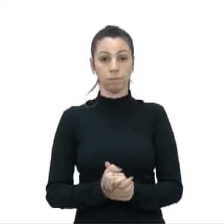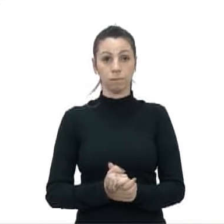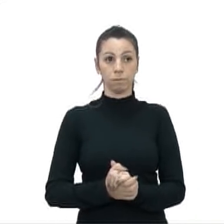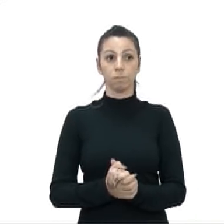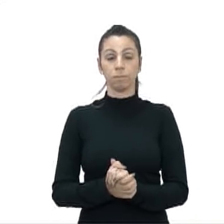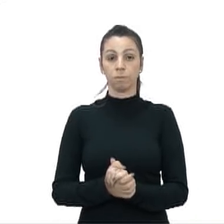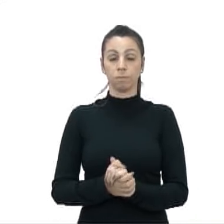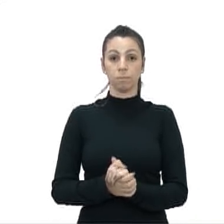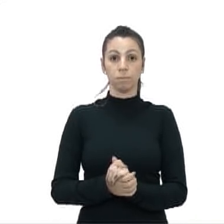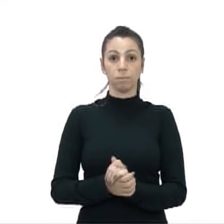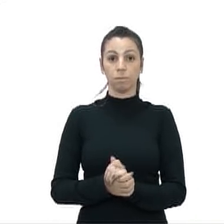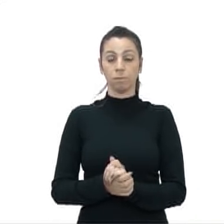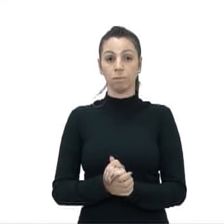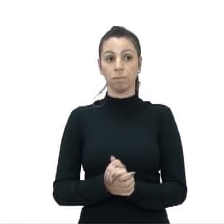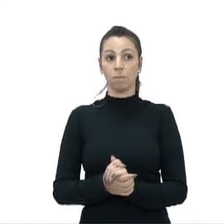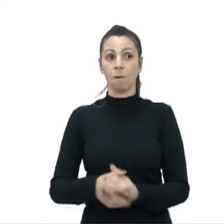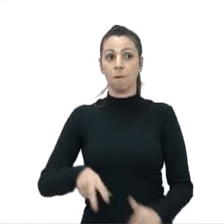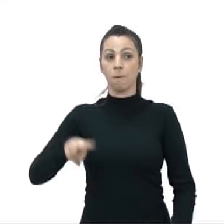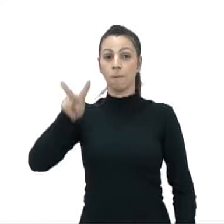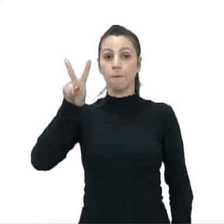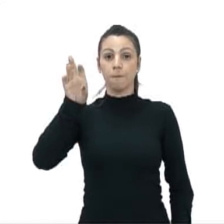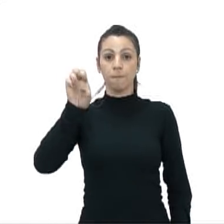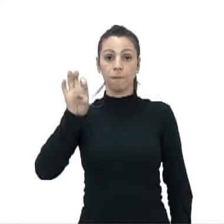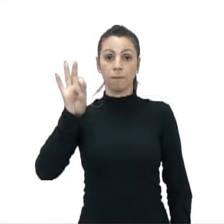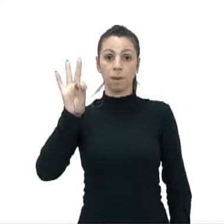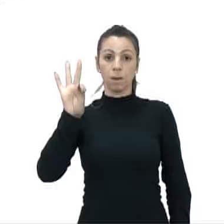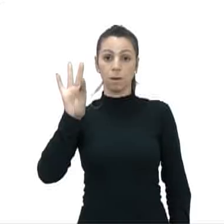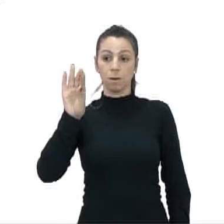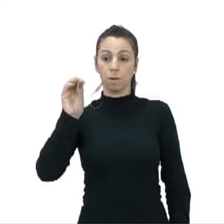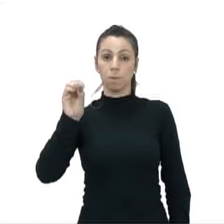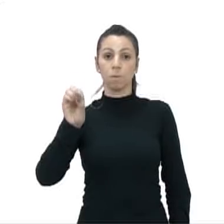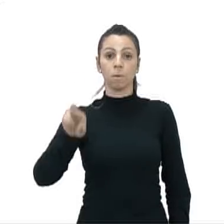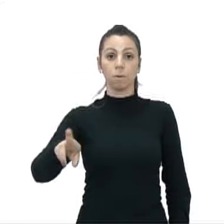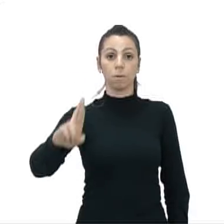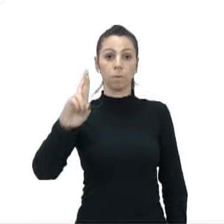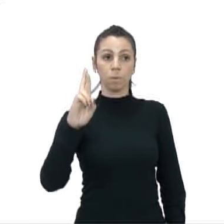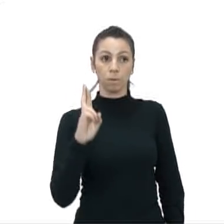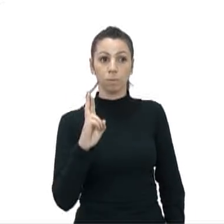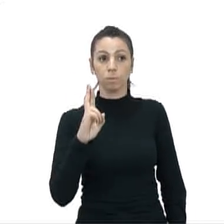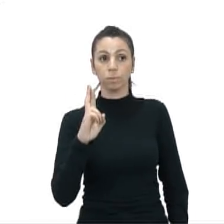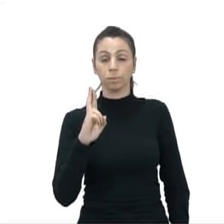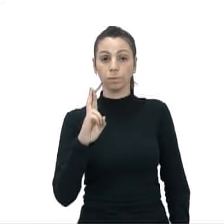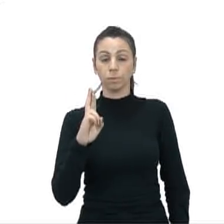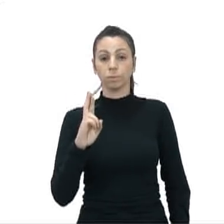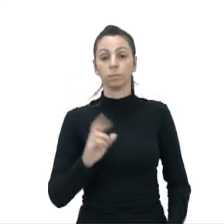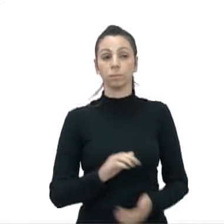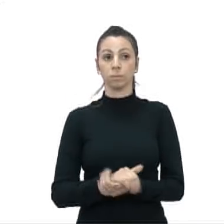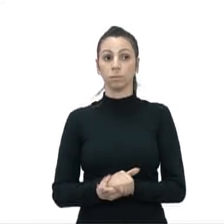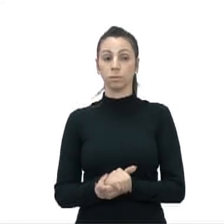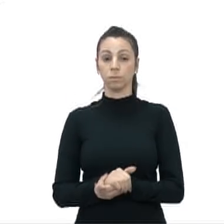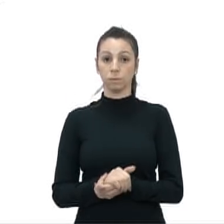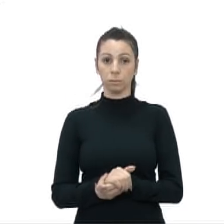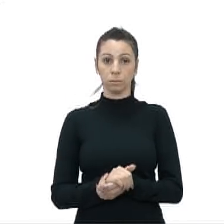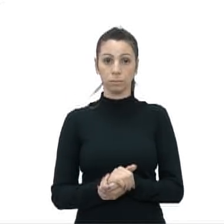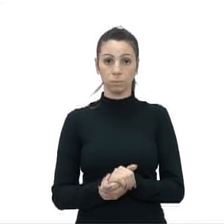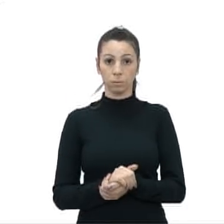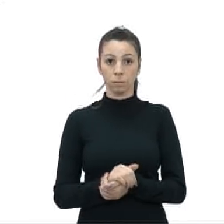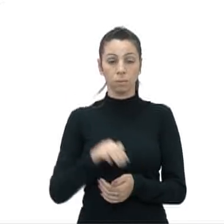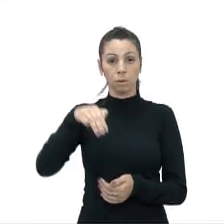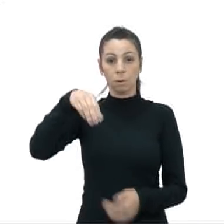um vetor, certo? E como bom velho vetor, ele terá módulo, direção